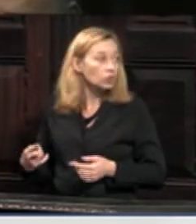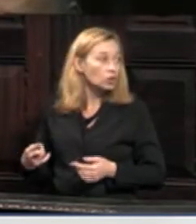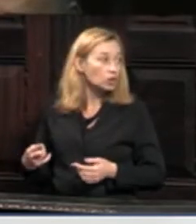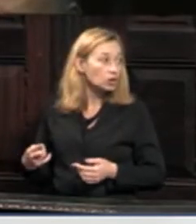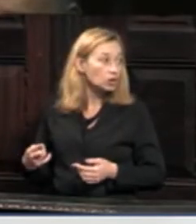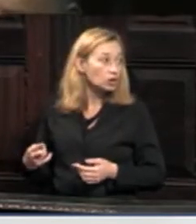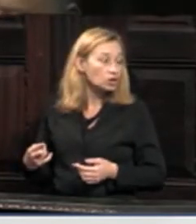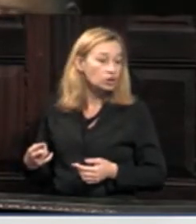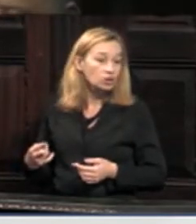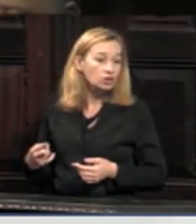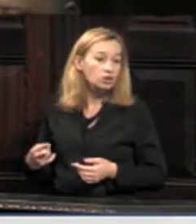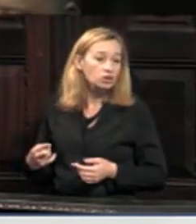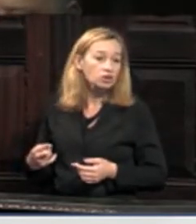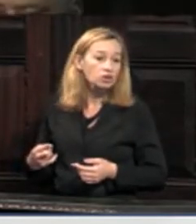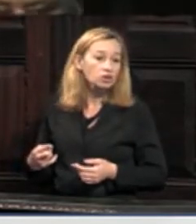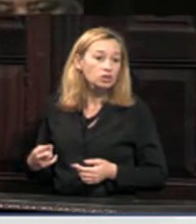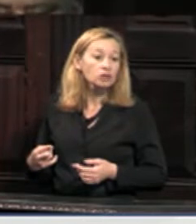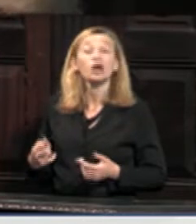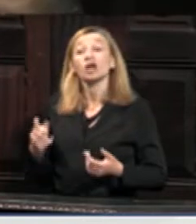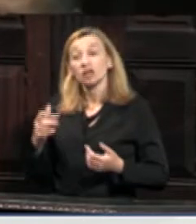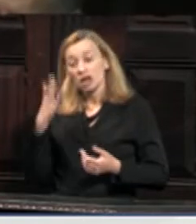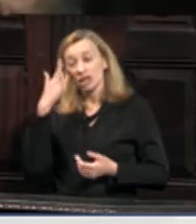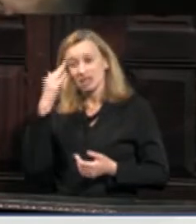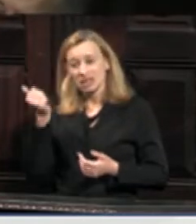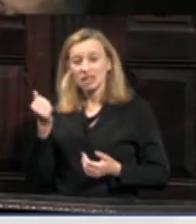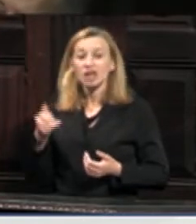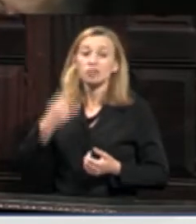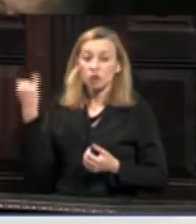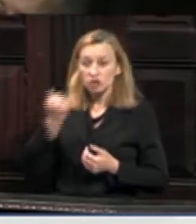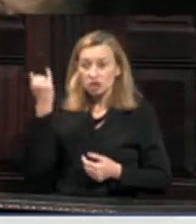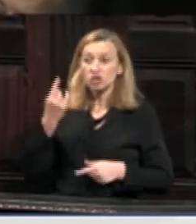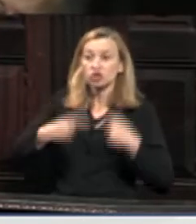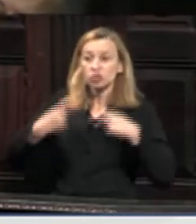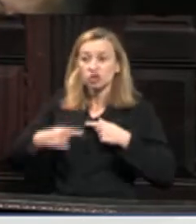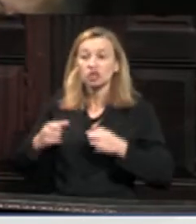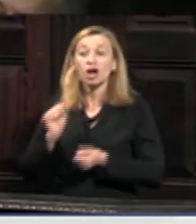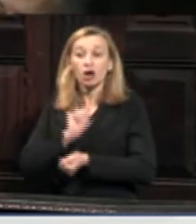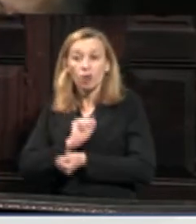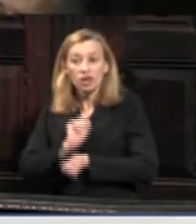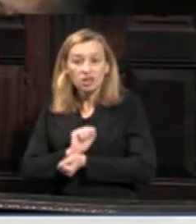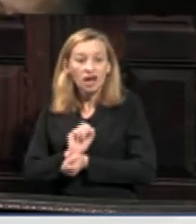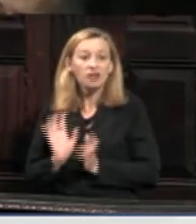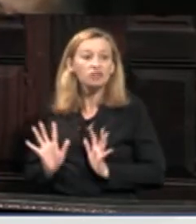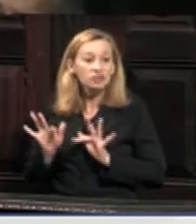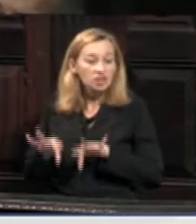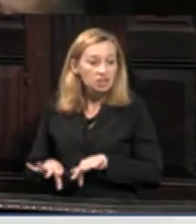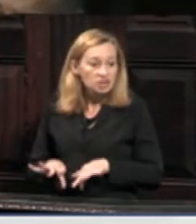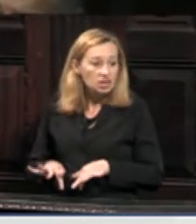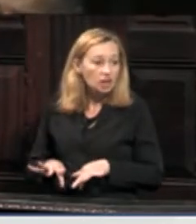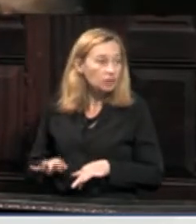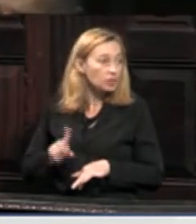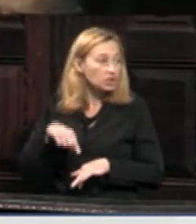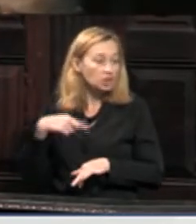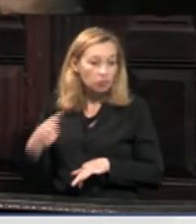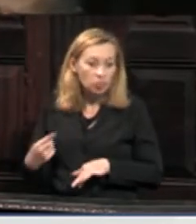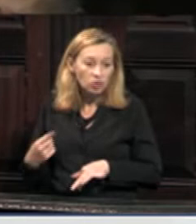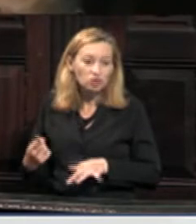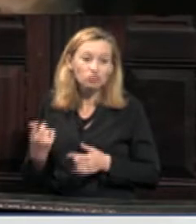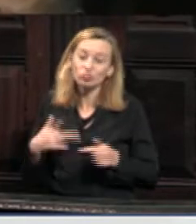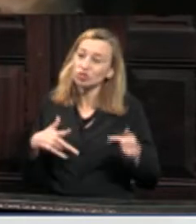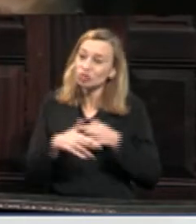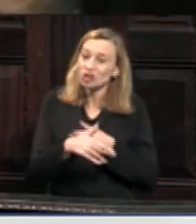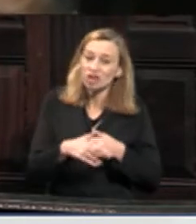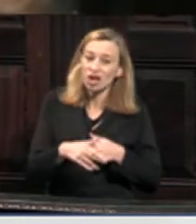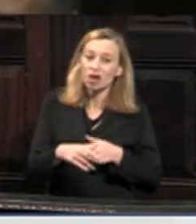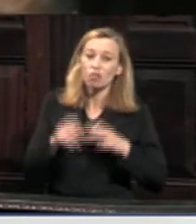rápido. É um debate necessário. Porém, se pudermos aguardar, encerrar a pauta de votação, para não prejudicar a matéria de outros